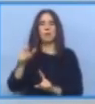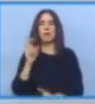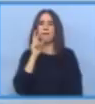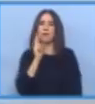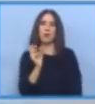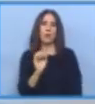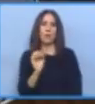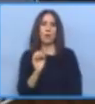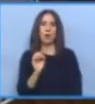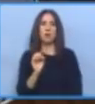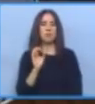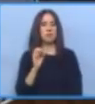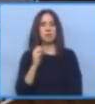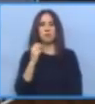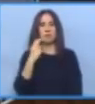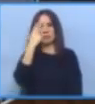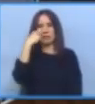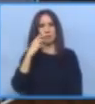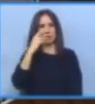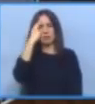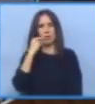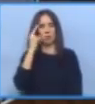Jesus um dia... Cego, sempre cego. Muito interessante.